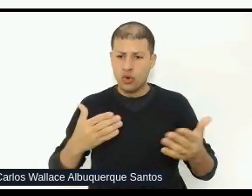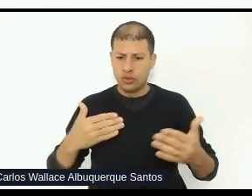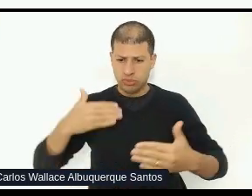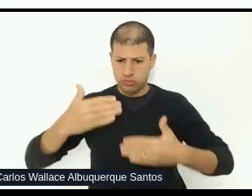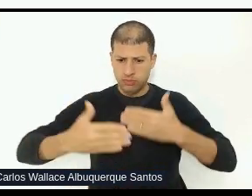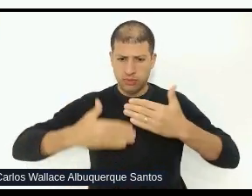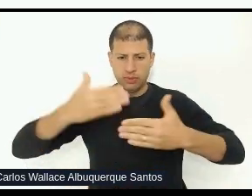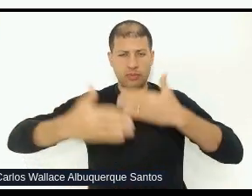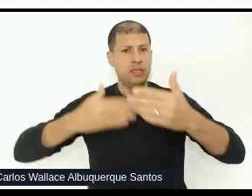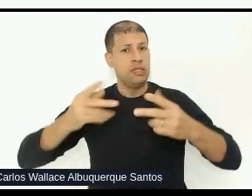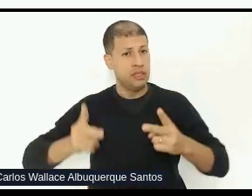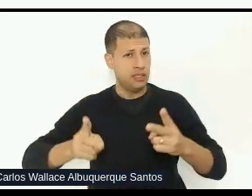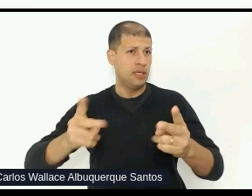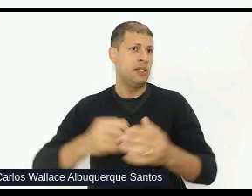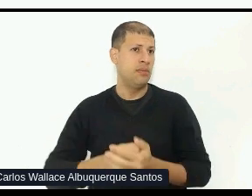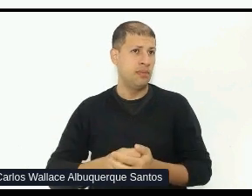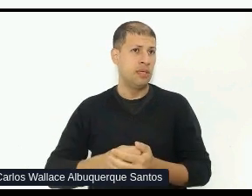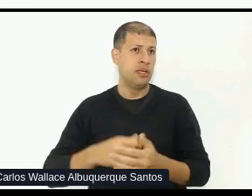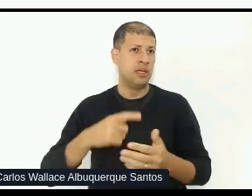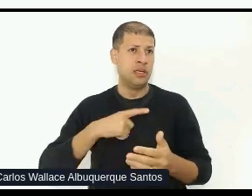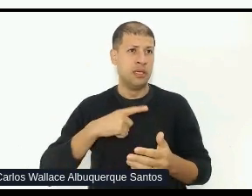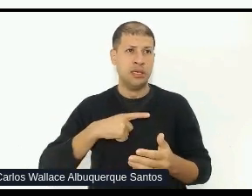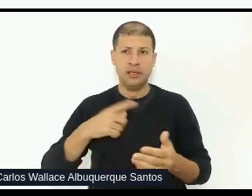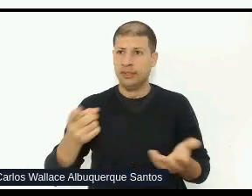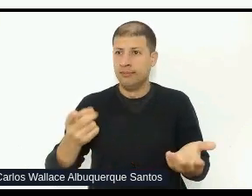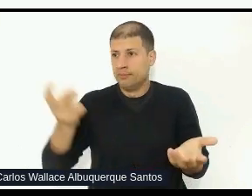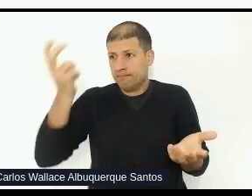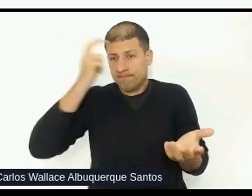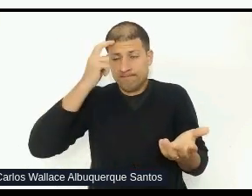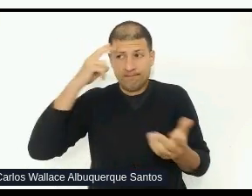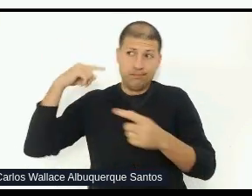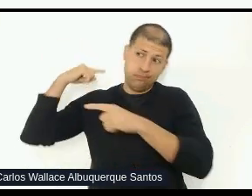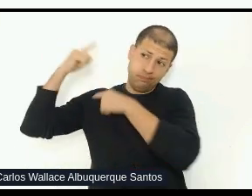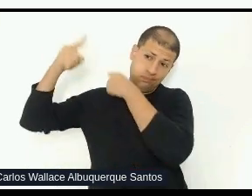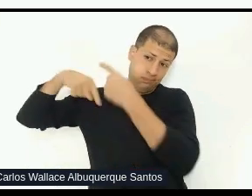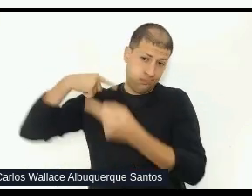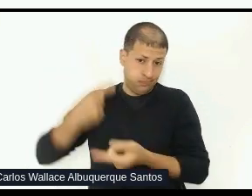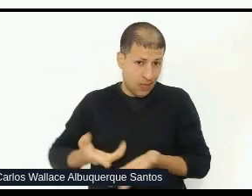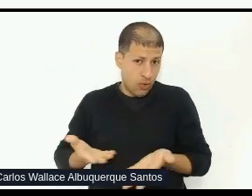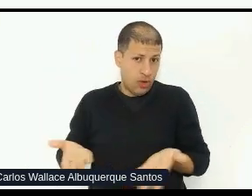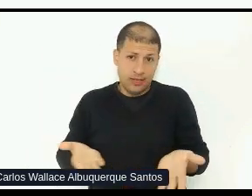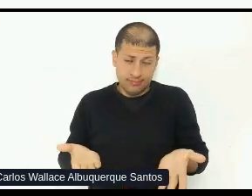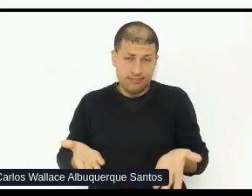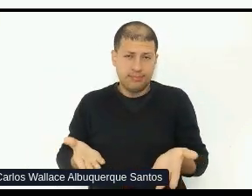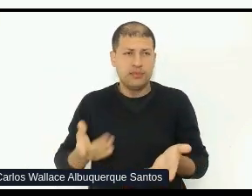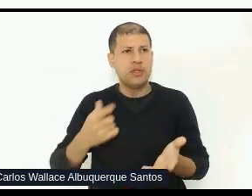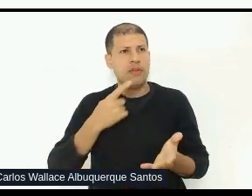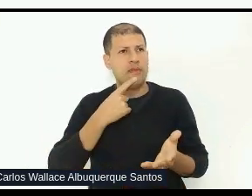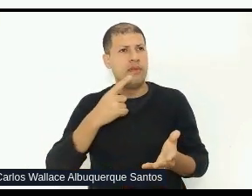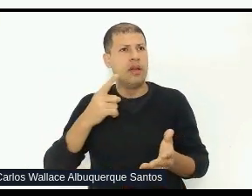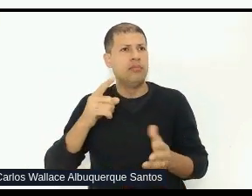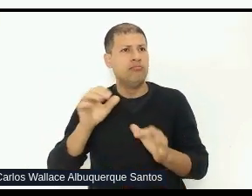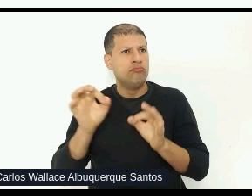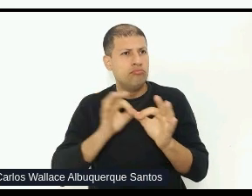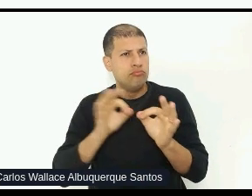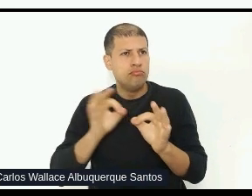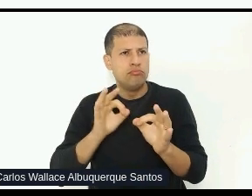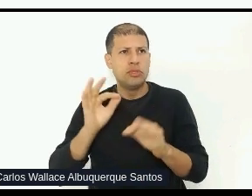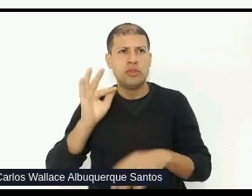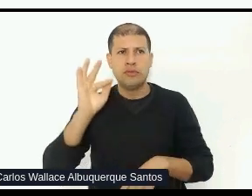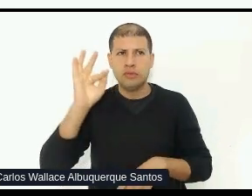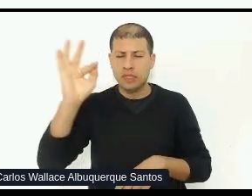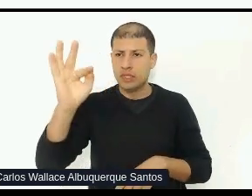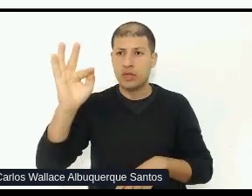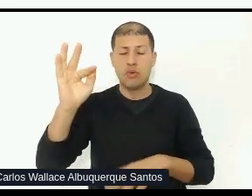e somos frutos e vítimas de uma cultura que a gente herda mesmo. Mas a gente pode finalizar para um futuro melhor e mais bonito, de forma